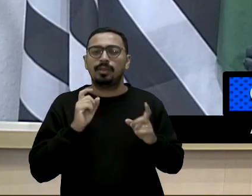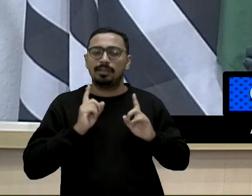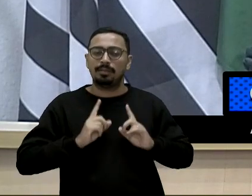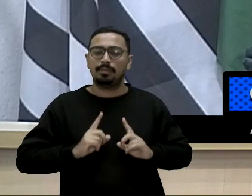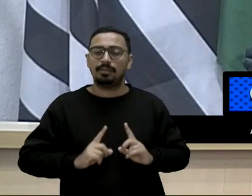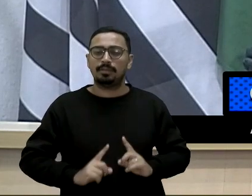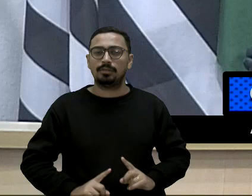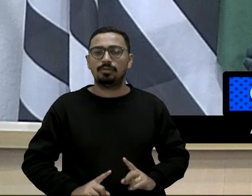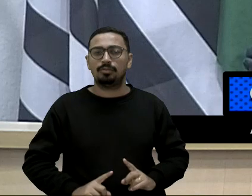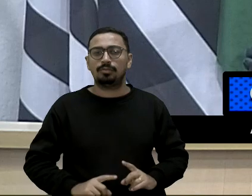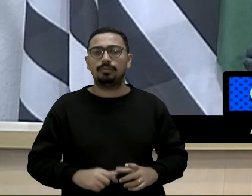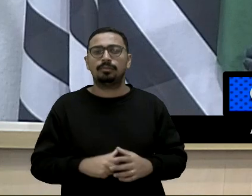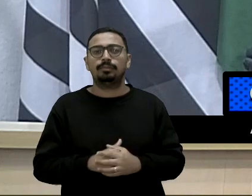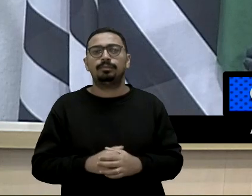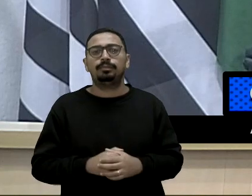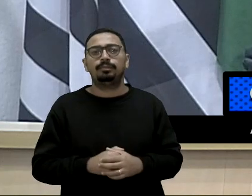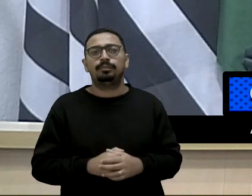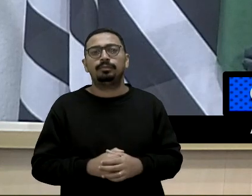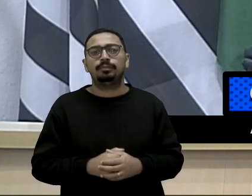depressão